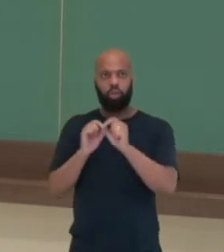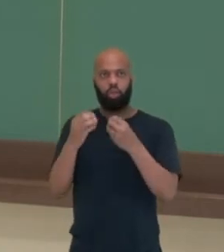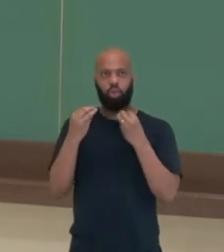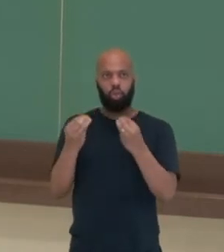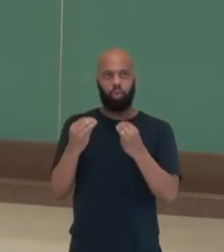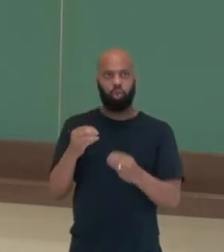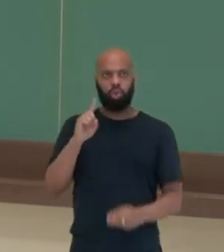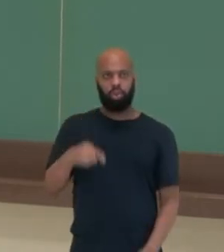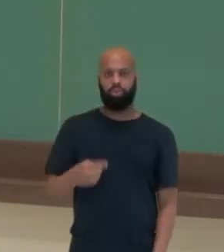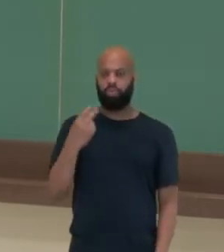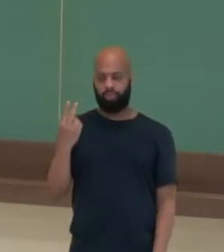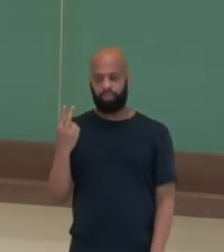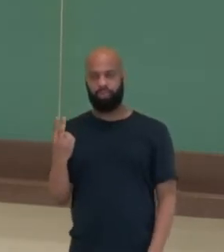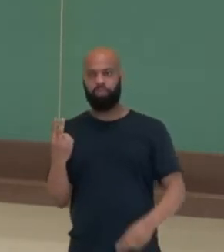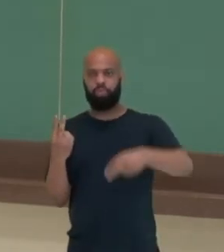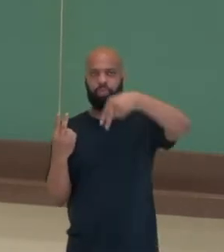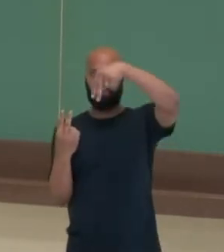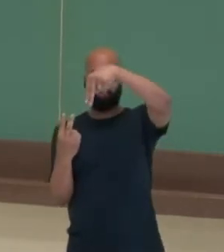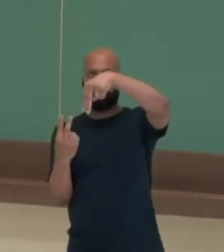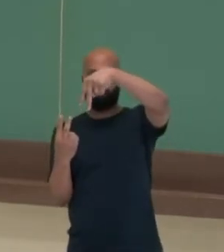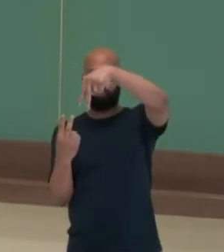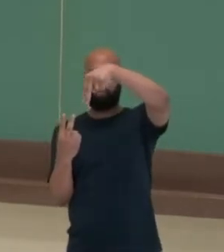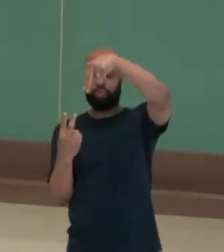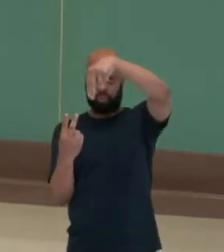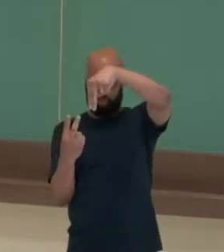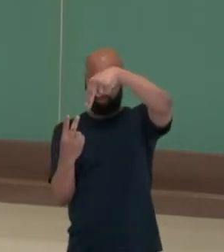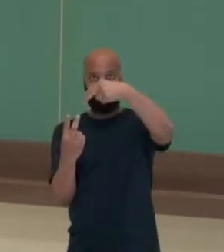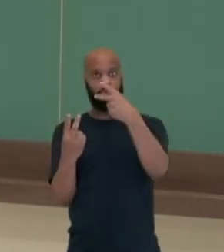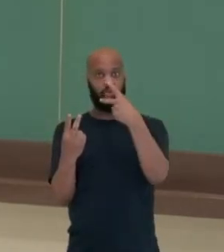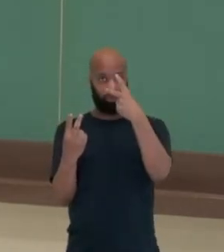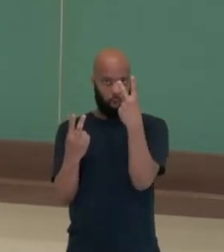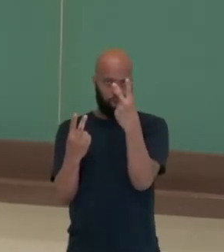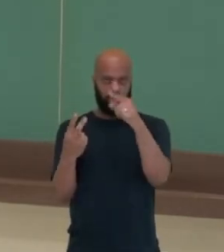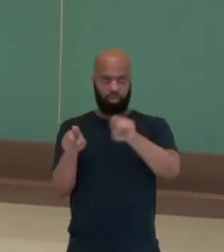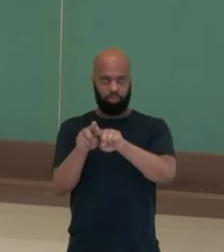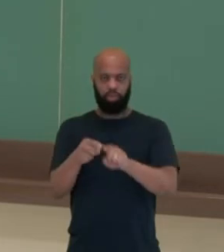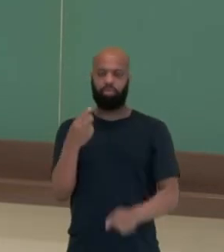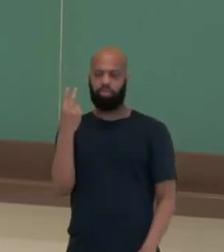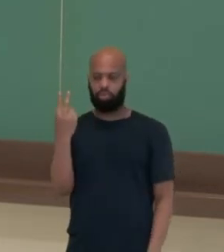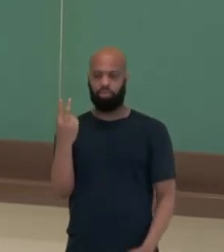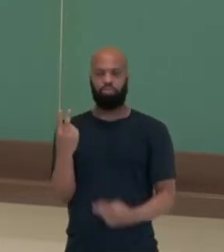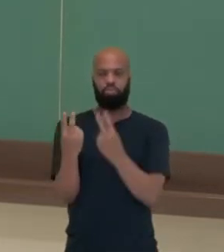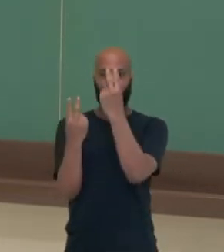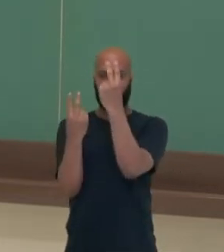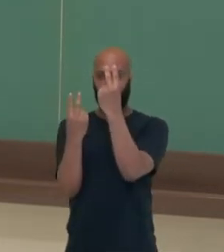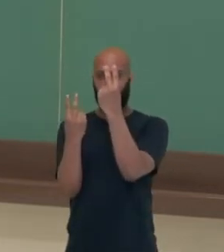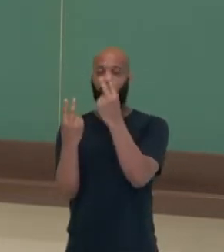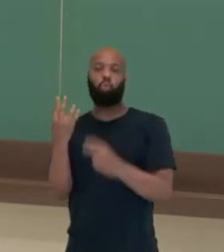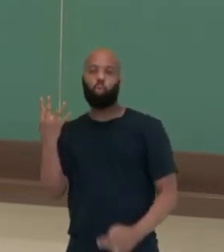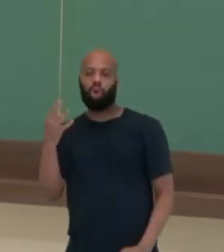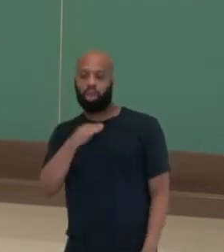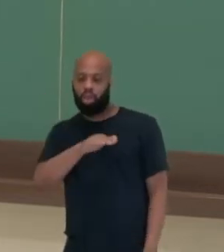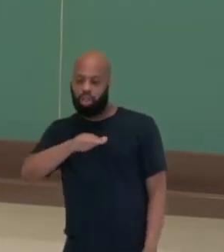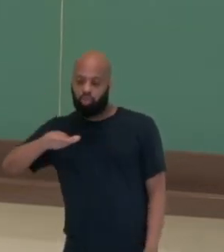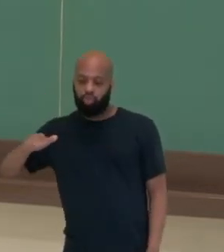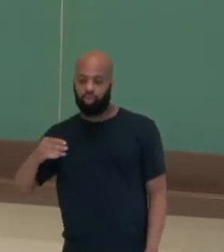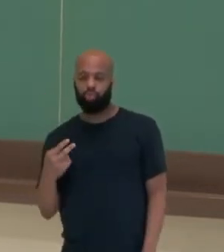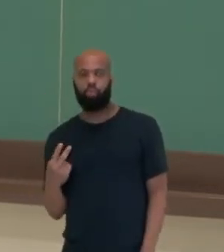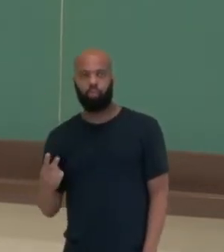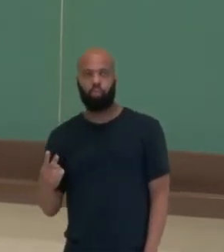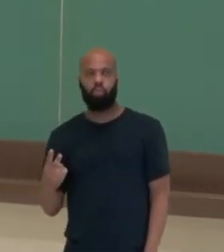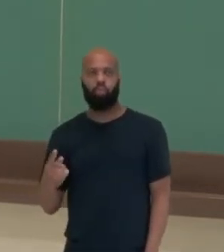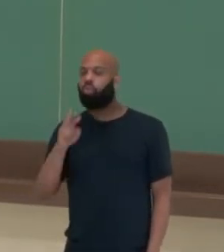desses isômeros, nós vamos obter a mistura racêmica, opticamente inativo. Como que nós vamos determinar a